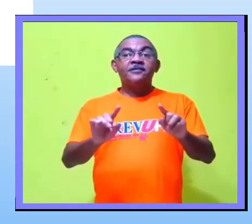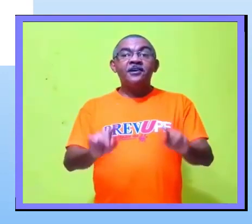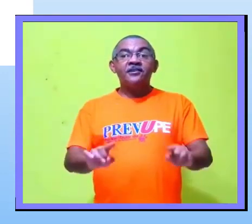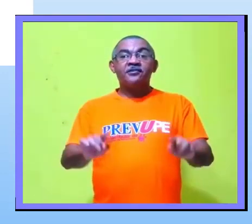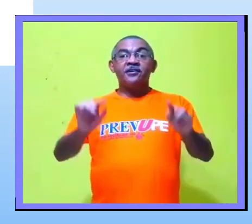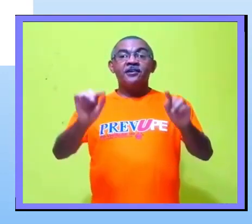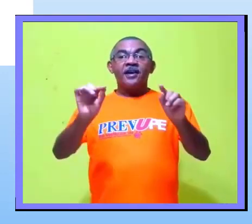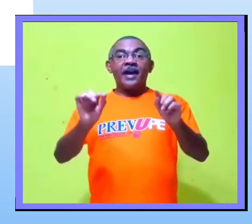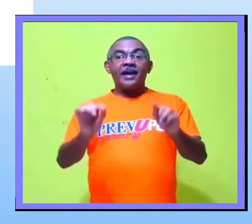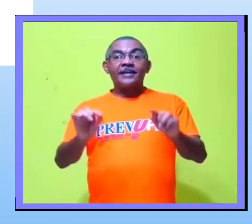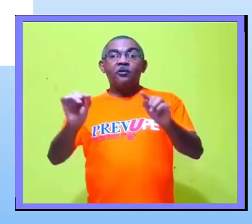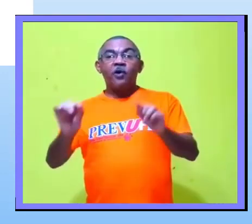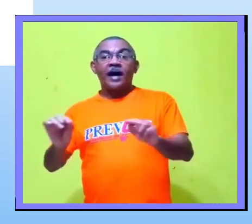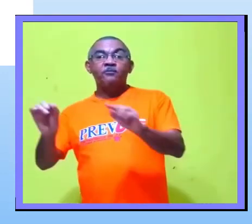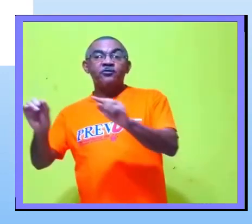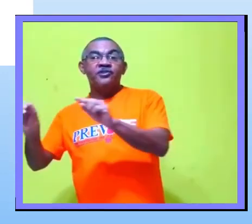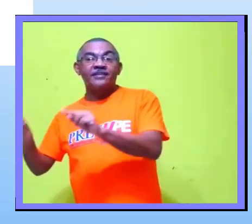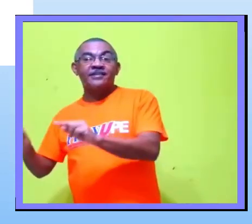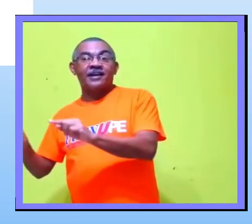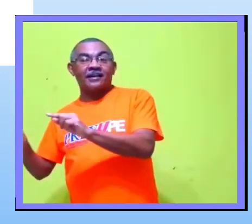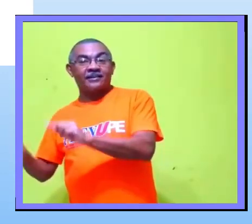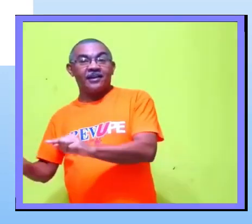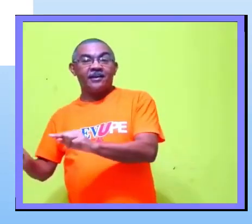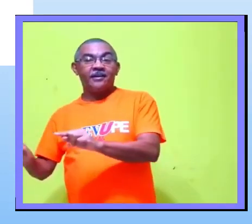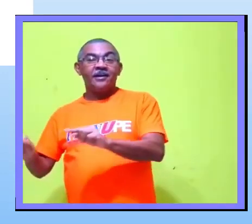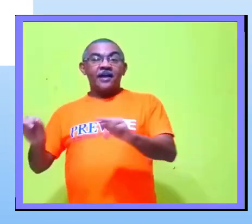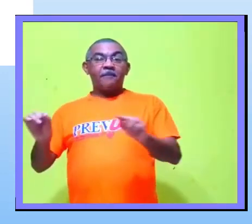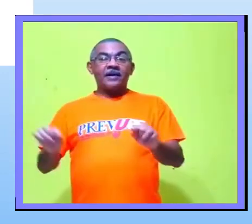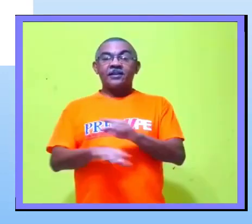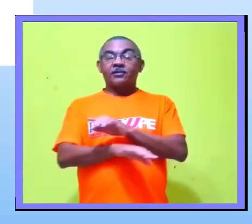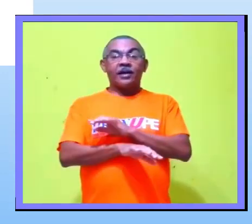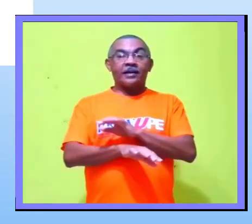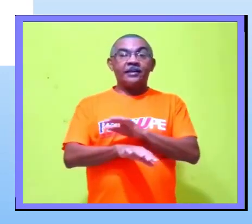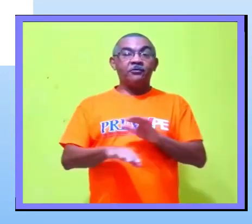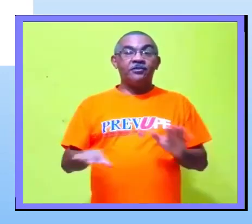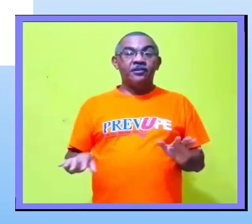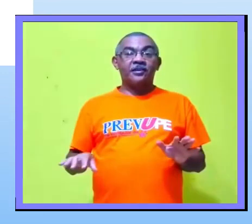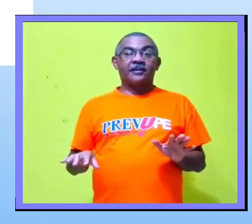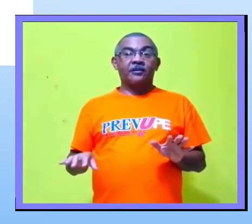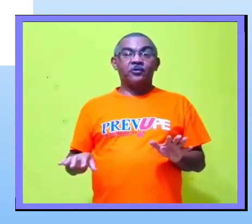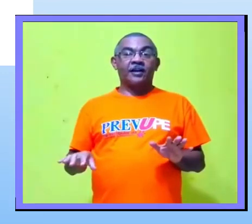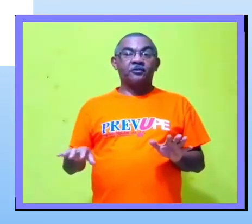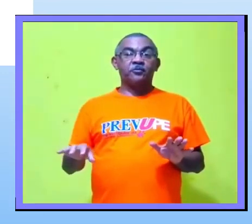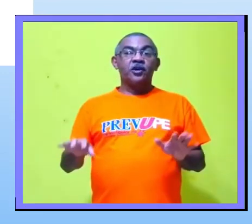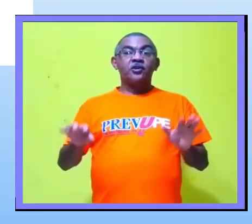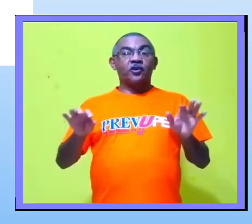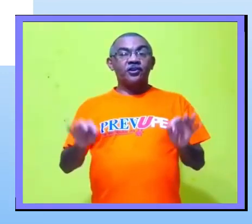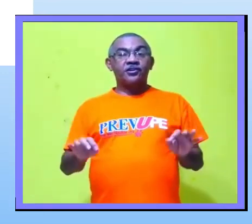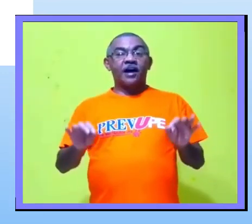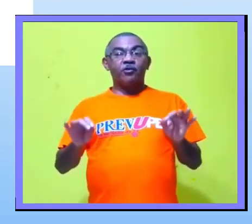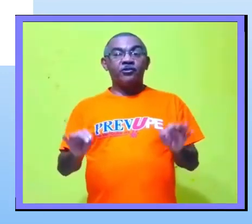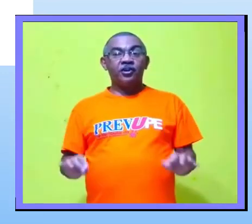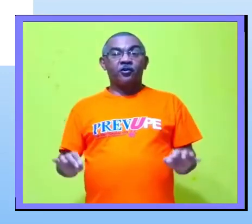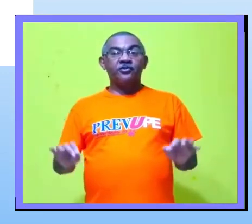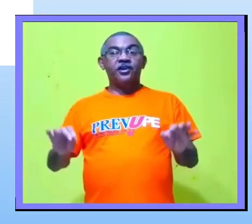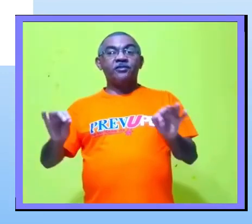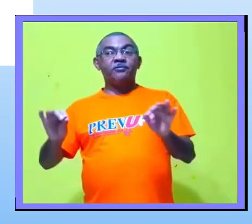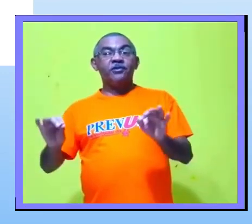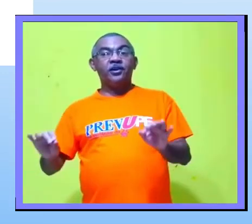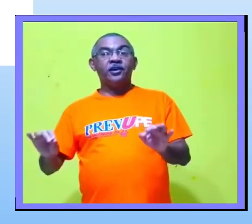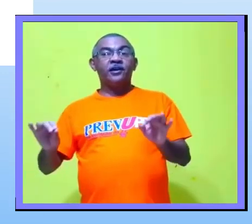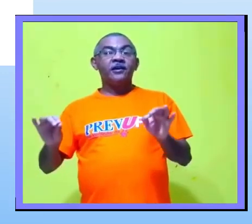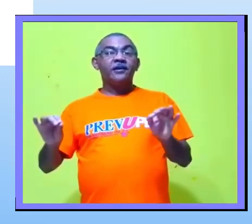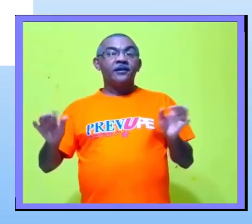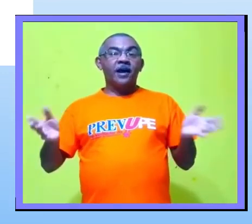Não existe heteroátomos nessa cadeia. Na parte central da cadeia não existe heteroátomos. Só existe carbono de